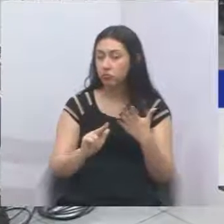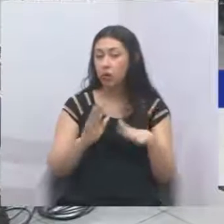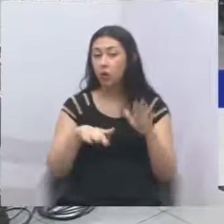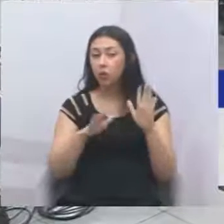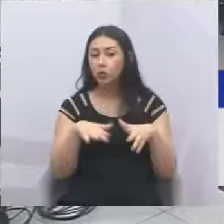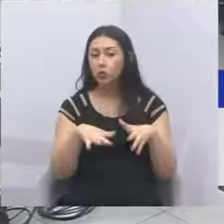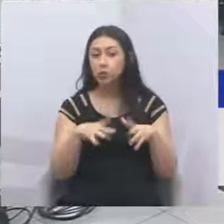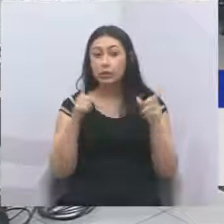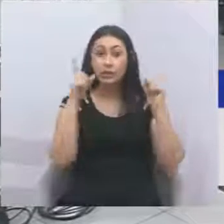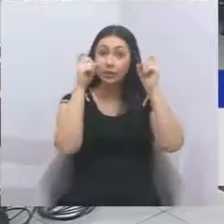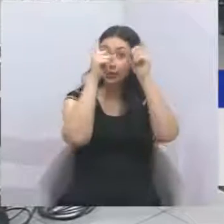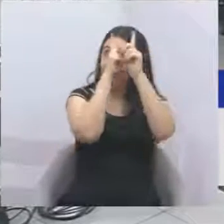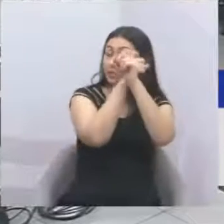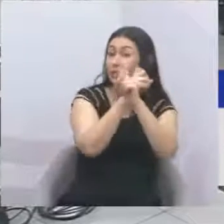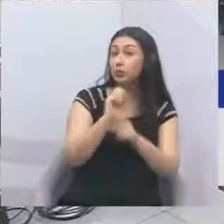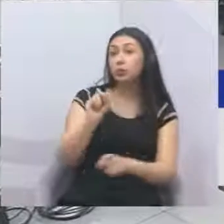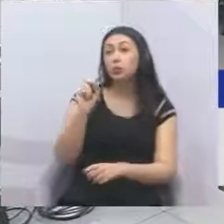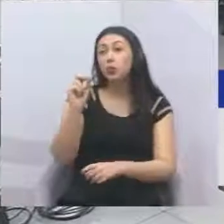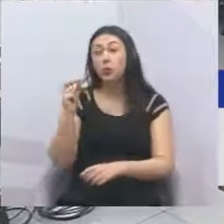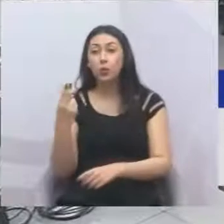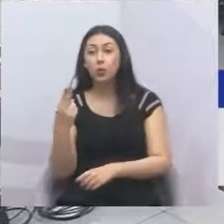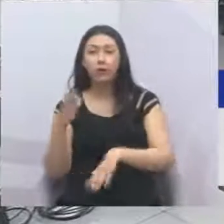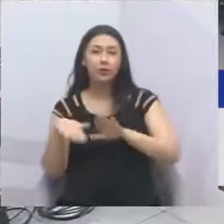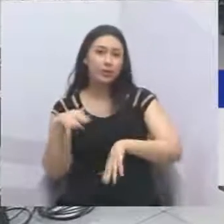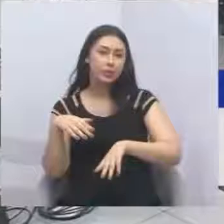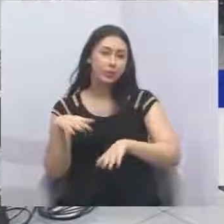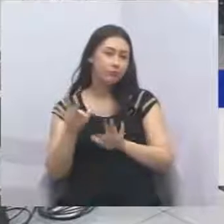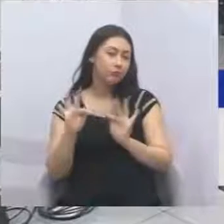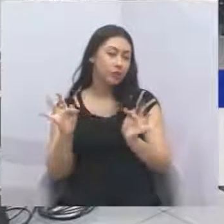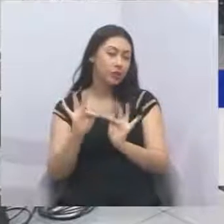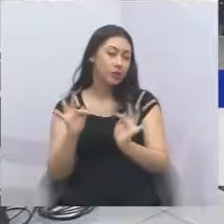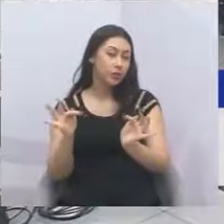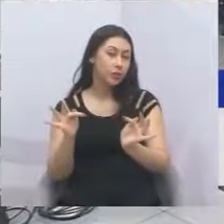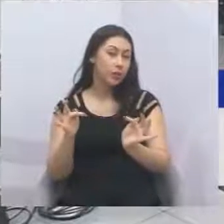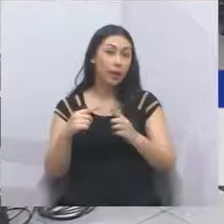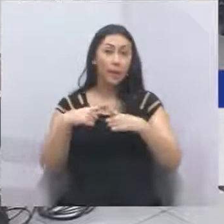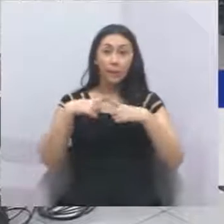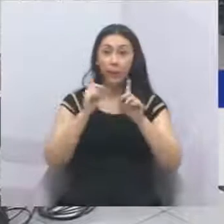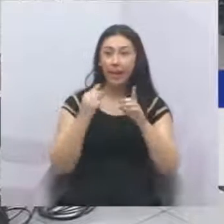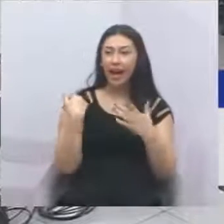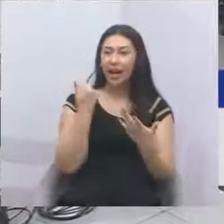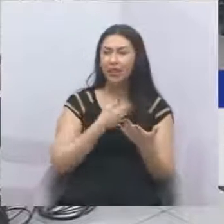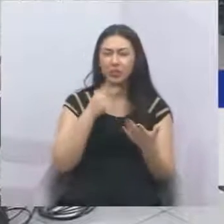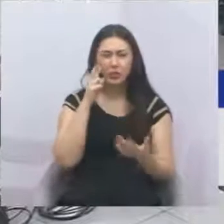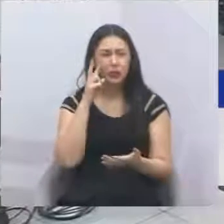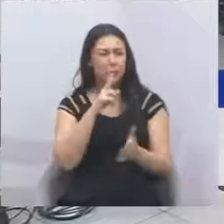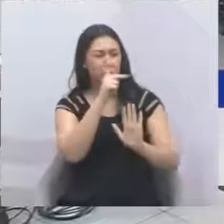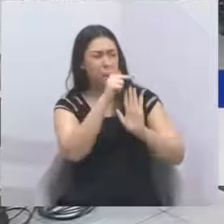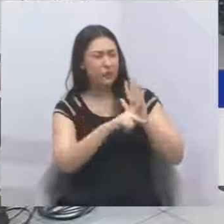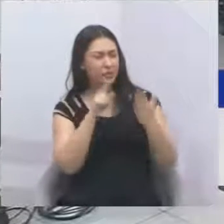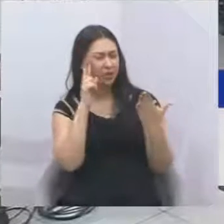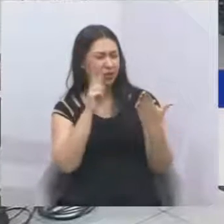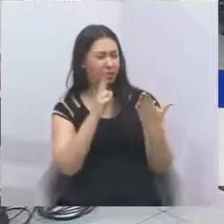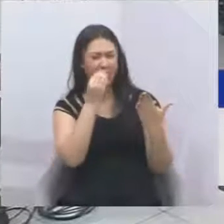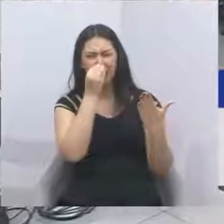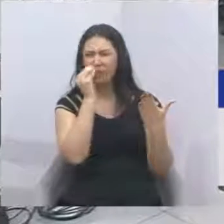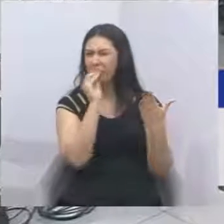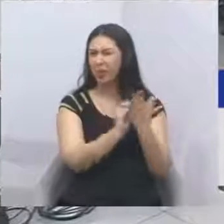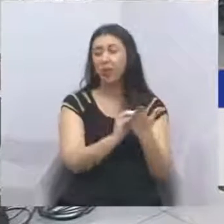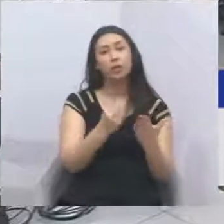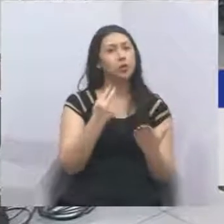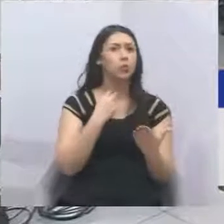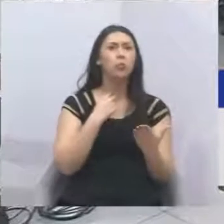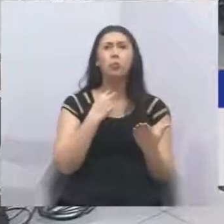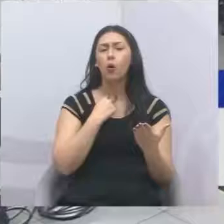mais complexos, outros menos, mas a gente não pode subestimar qualquer tipo de